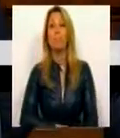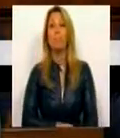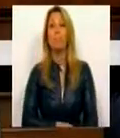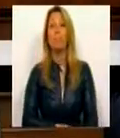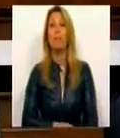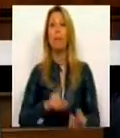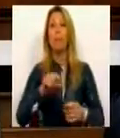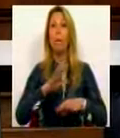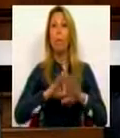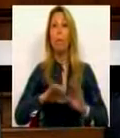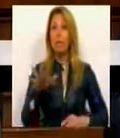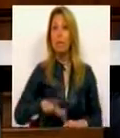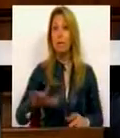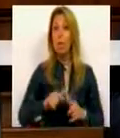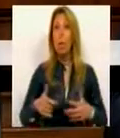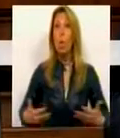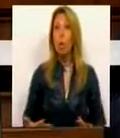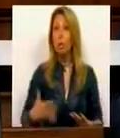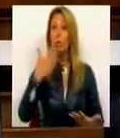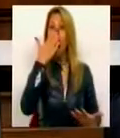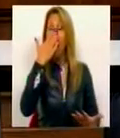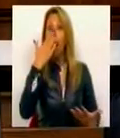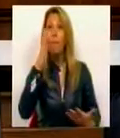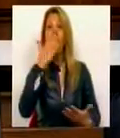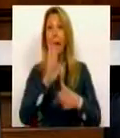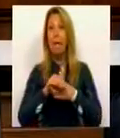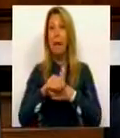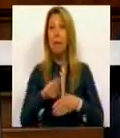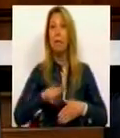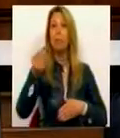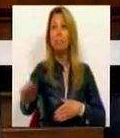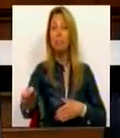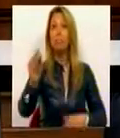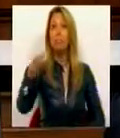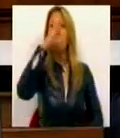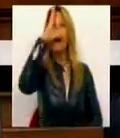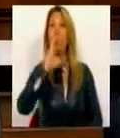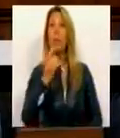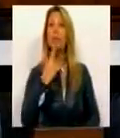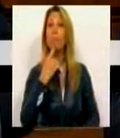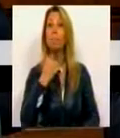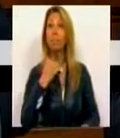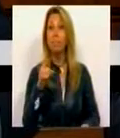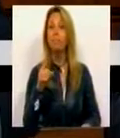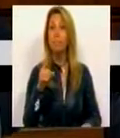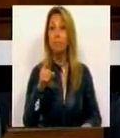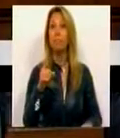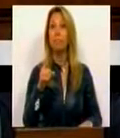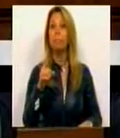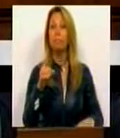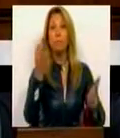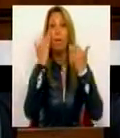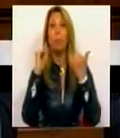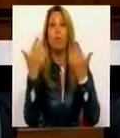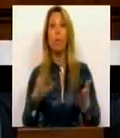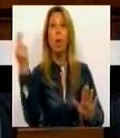hoje ir aparentemente concretizar-se a entrega da carta em que a Primeira-Ministra Britânica formaliza ou notifica a